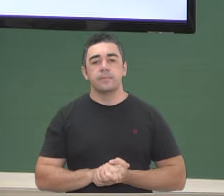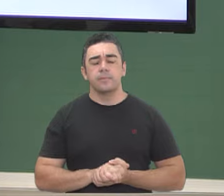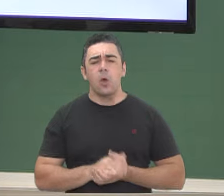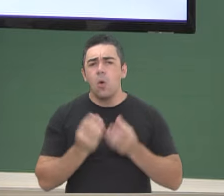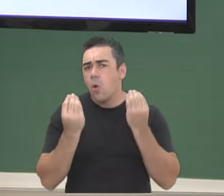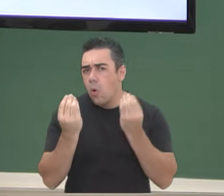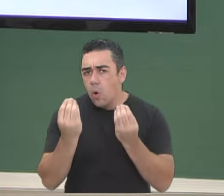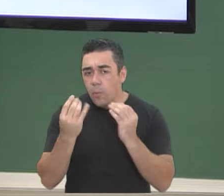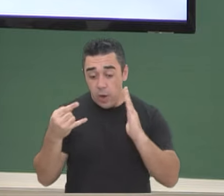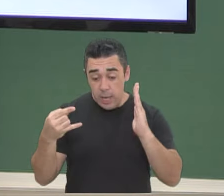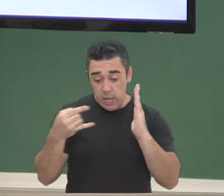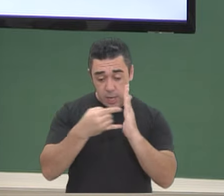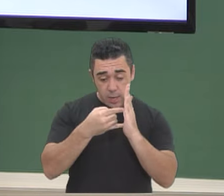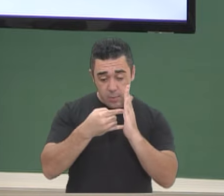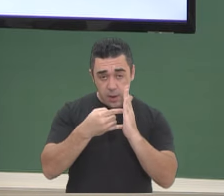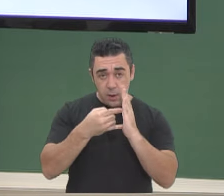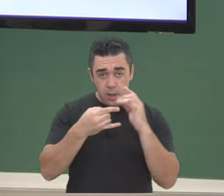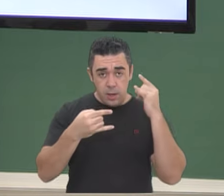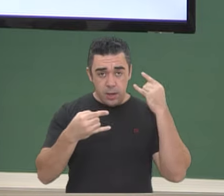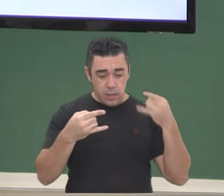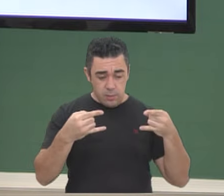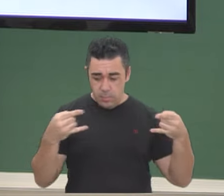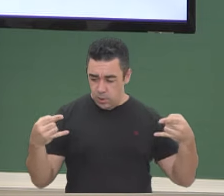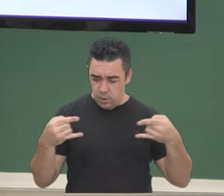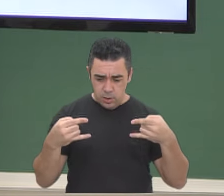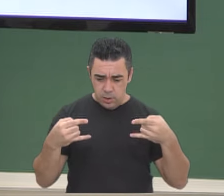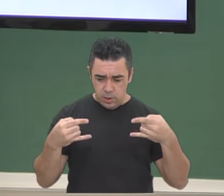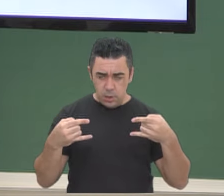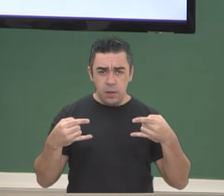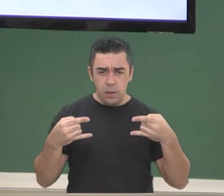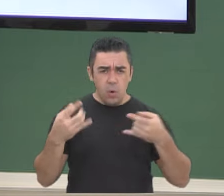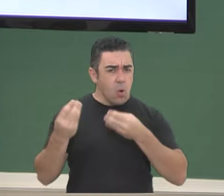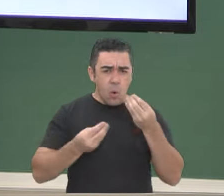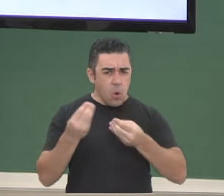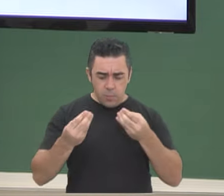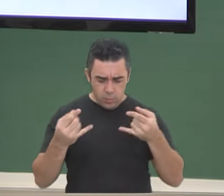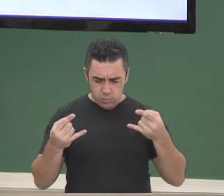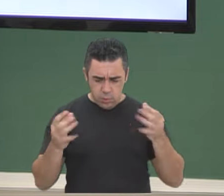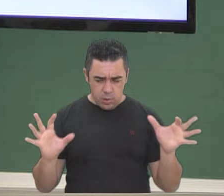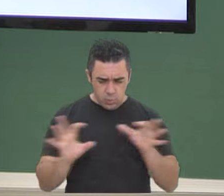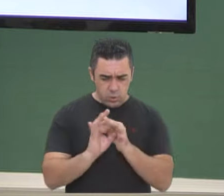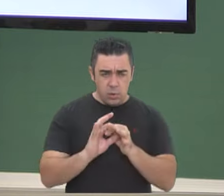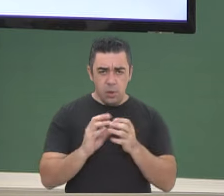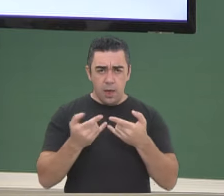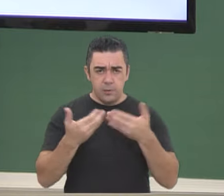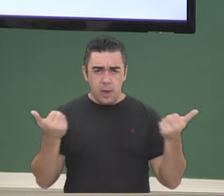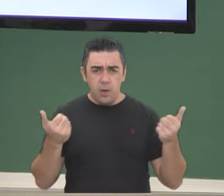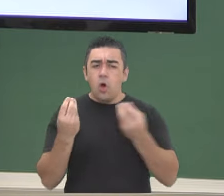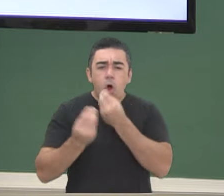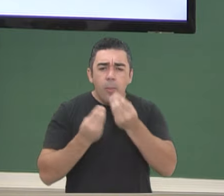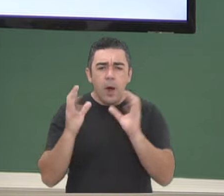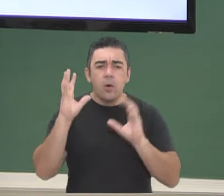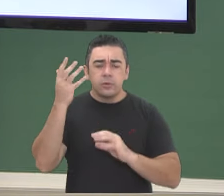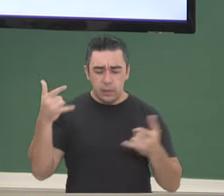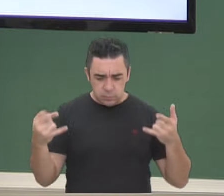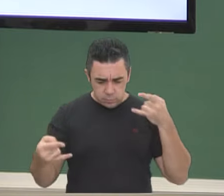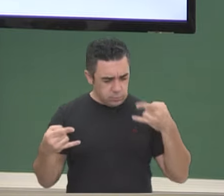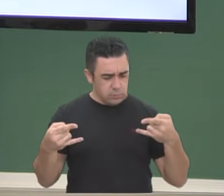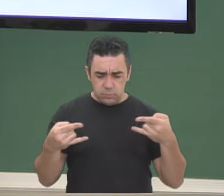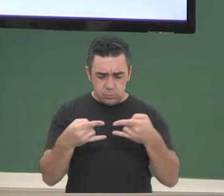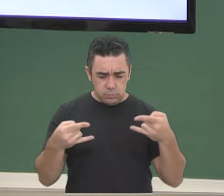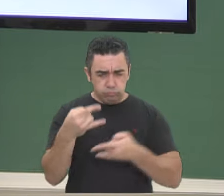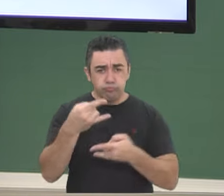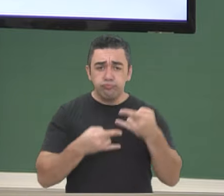como os imãs interagem com outros temas como é que a interação entre dois imãs de que